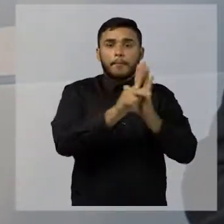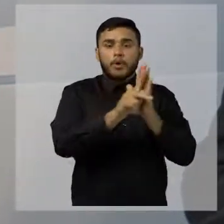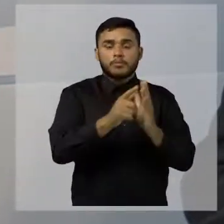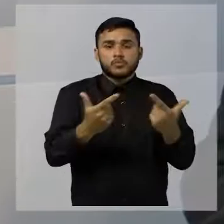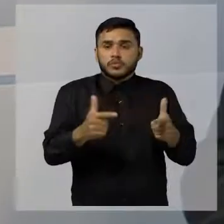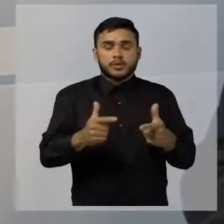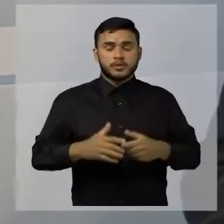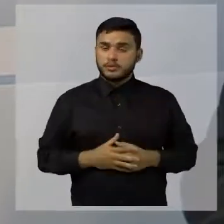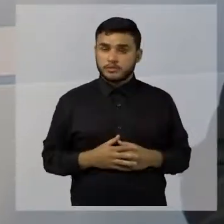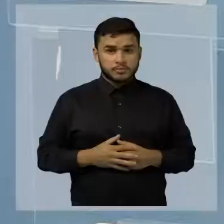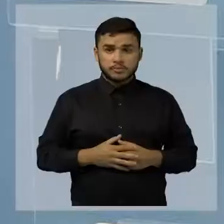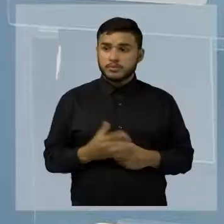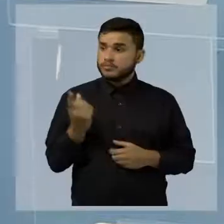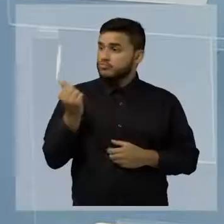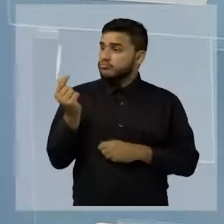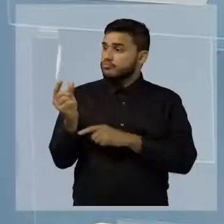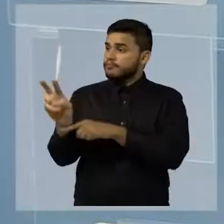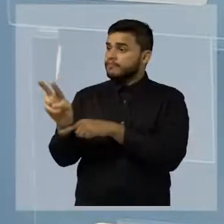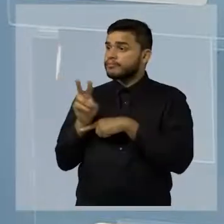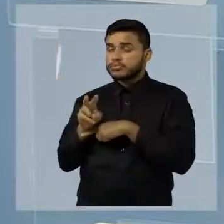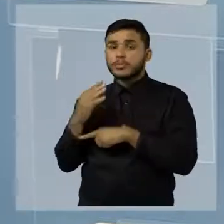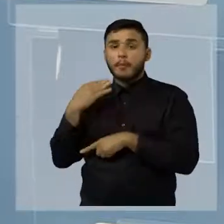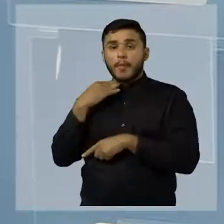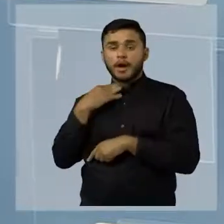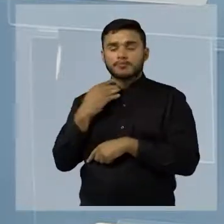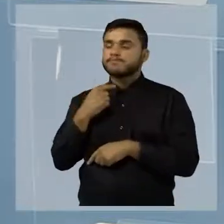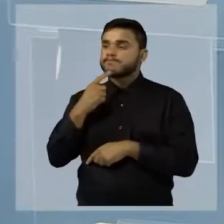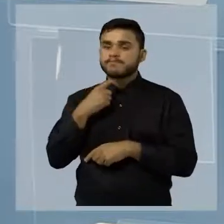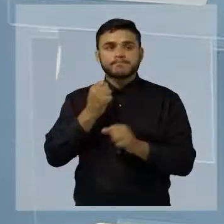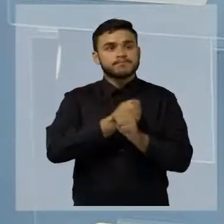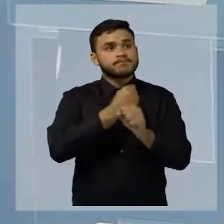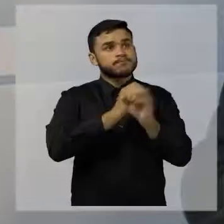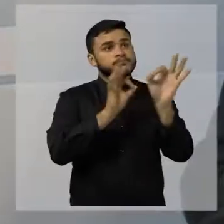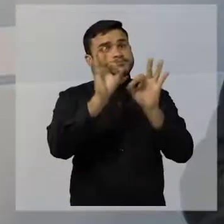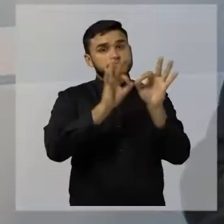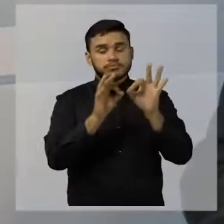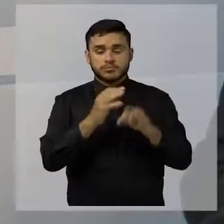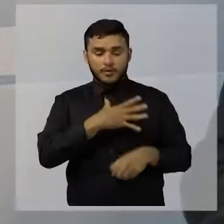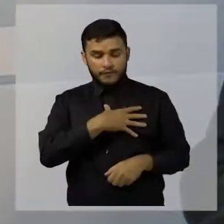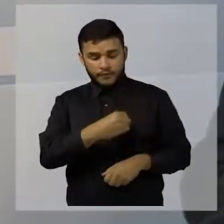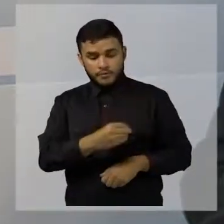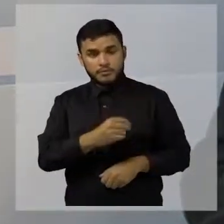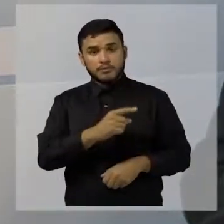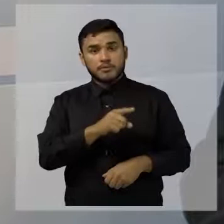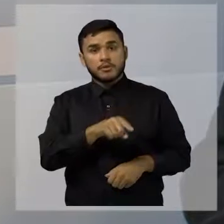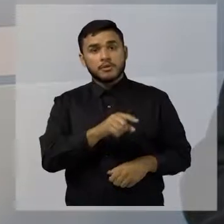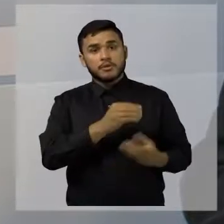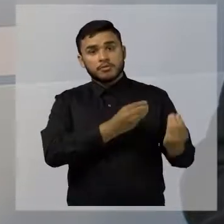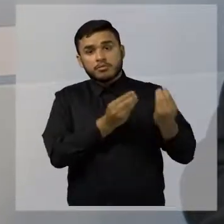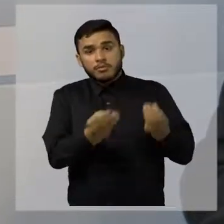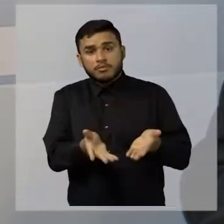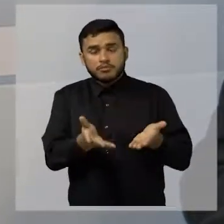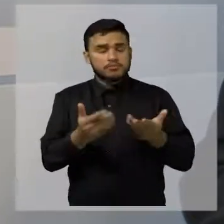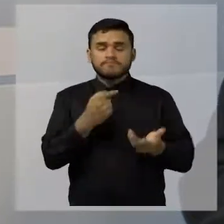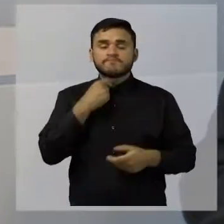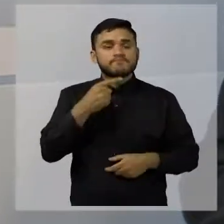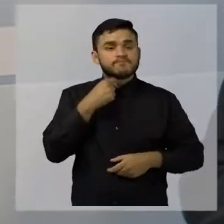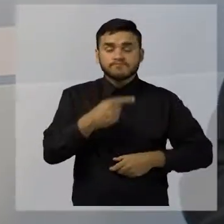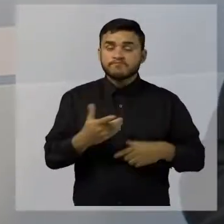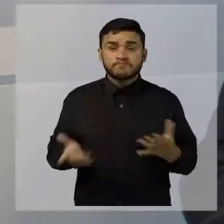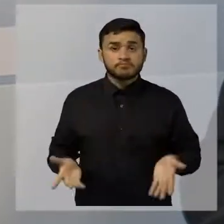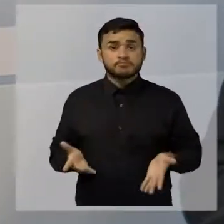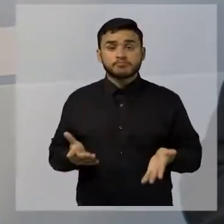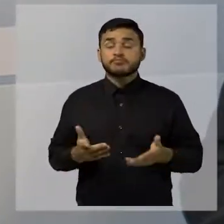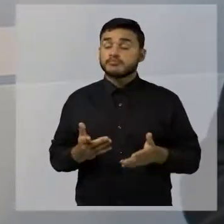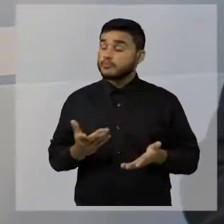para melhorar, fazer uma reforma na casa, elas não podem passar para seus herdeiros. E agora, com o apoio, né, do prefeito Roberto